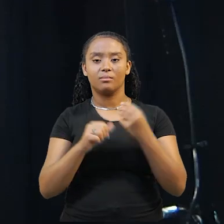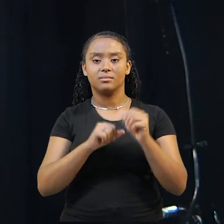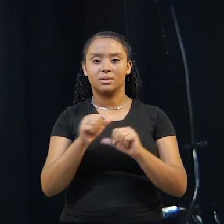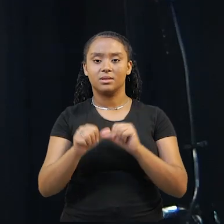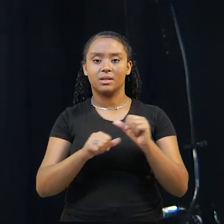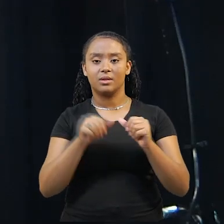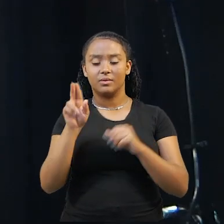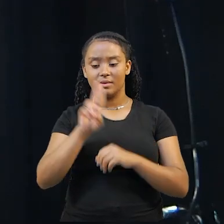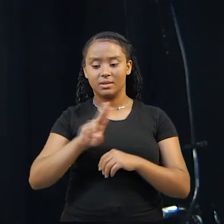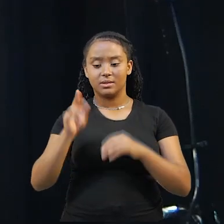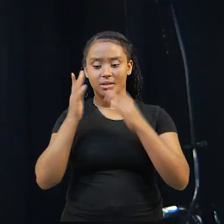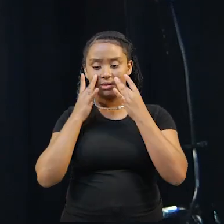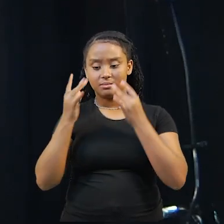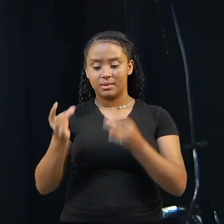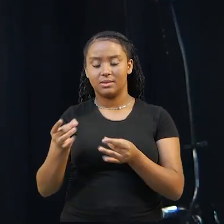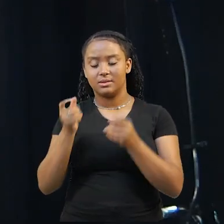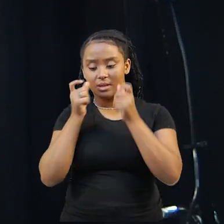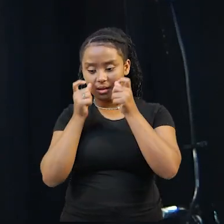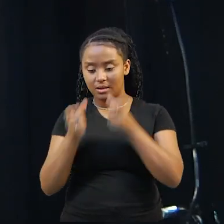mais atraente,